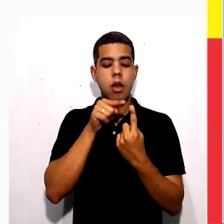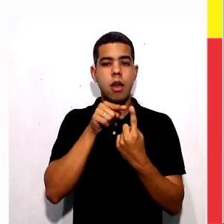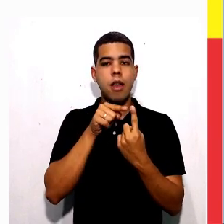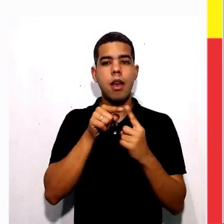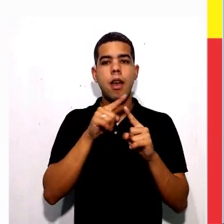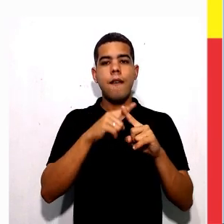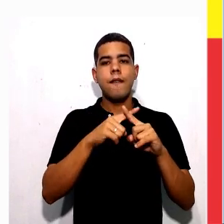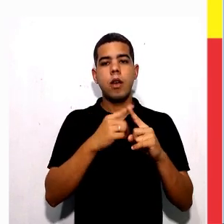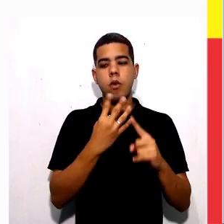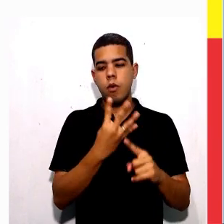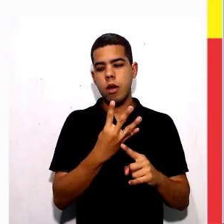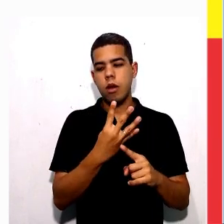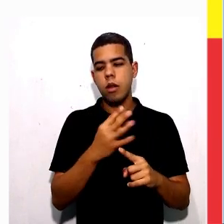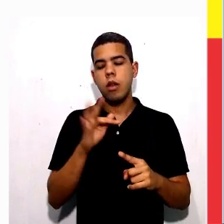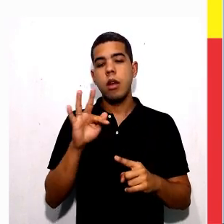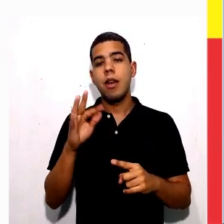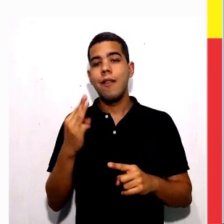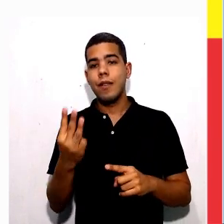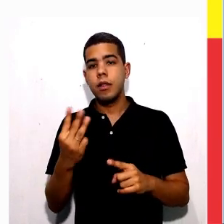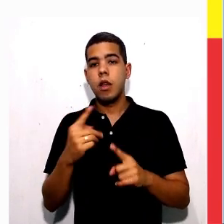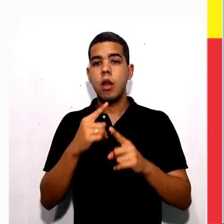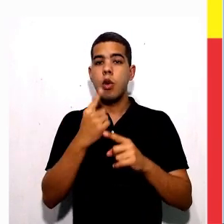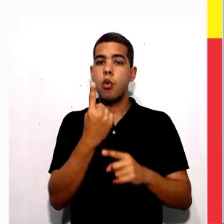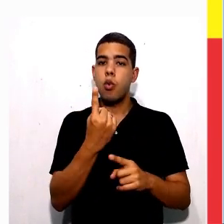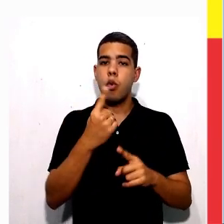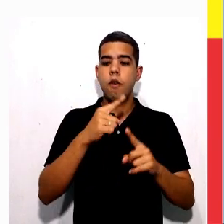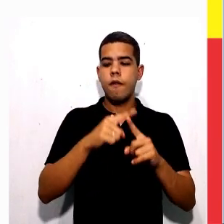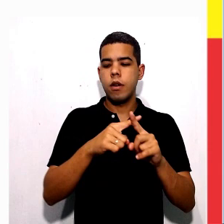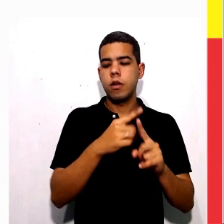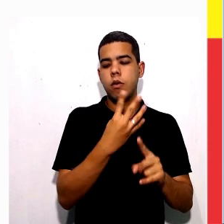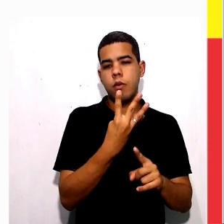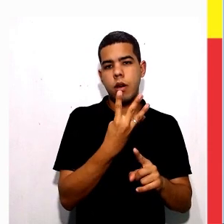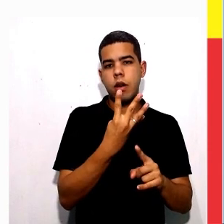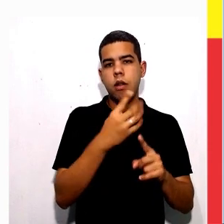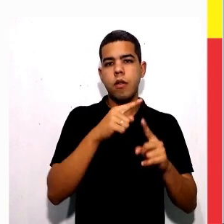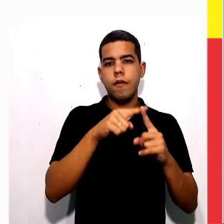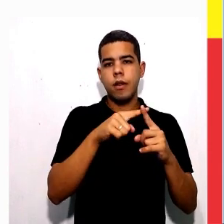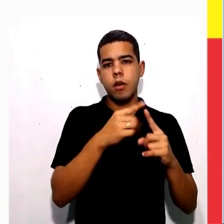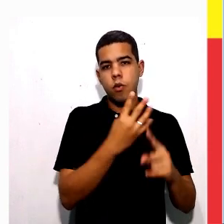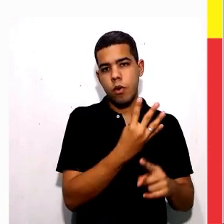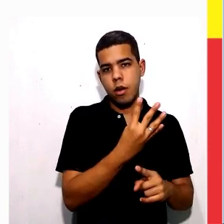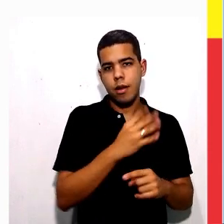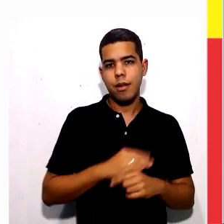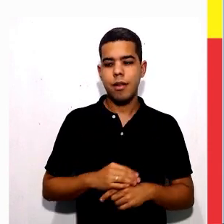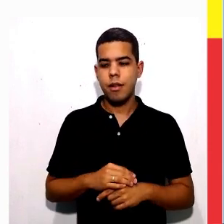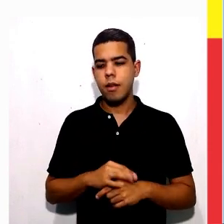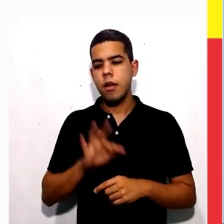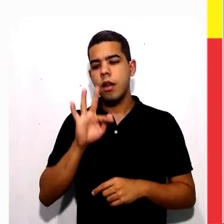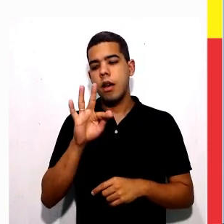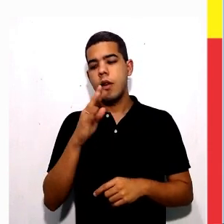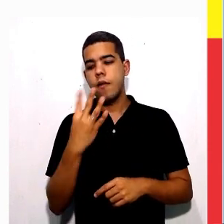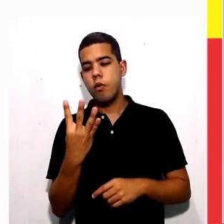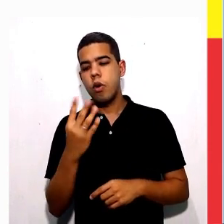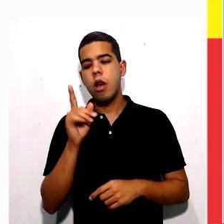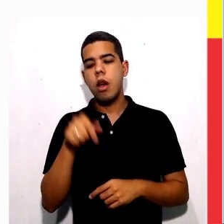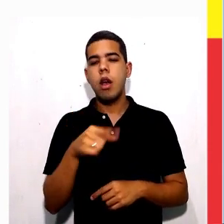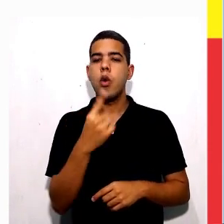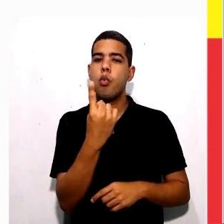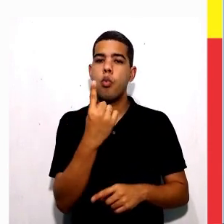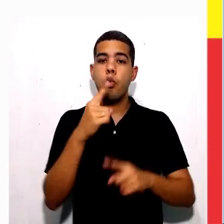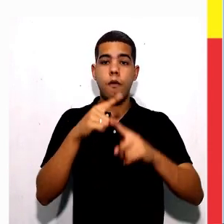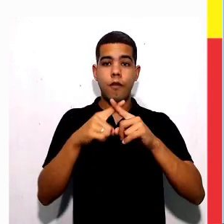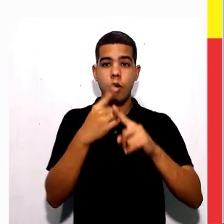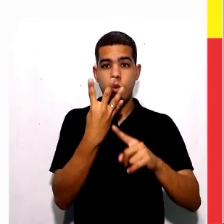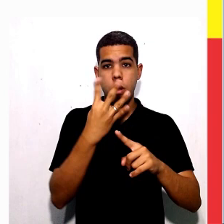vezes 4. F3, 1 vezes 4 vezes 4. Vai multiplicando de 4 em 4. F4, 1 vezes 4 vezes 4